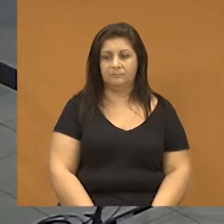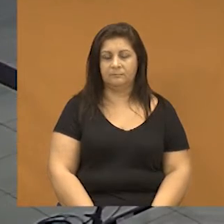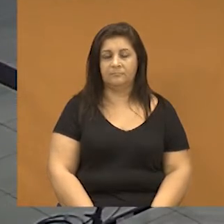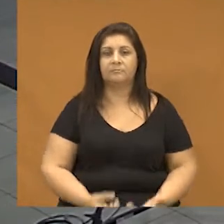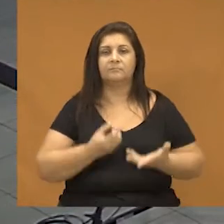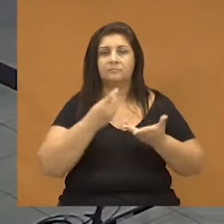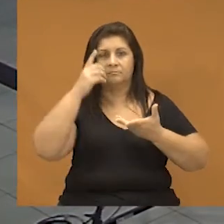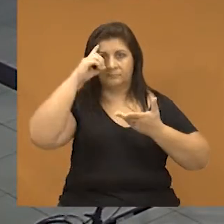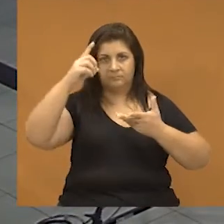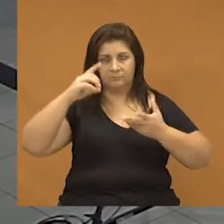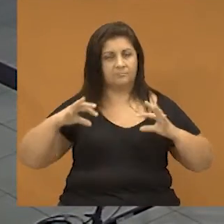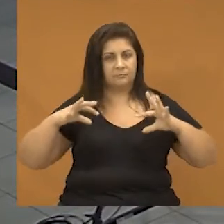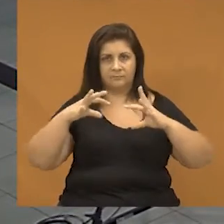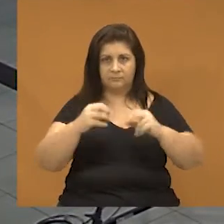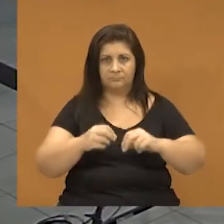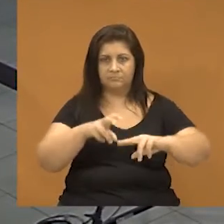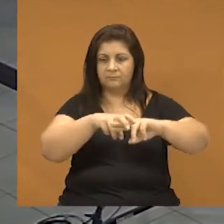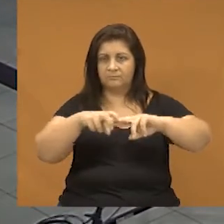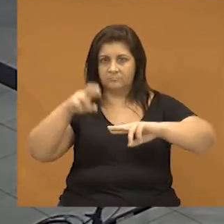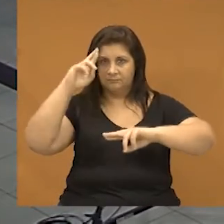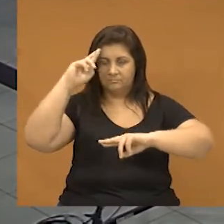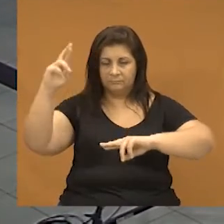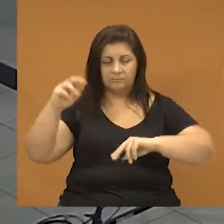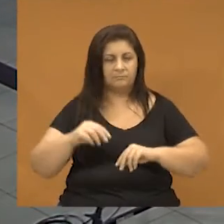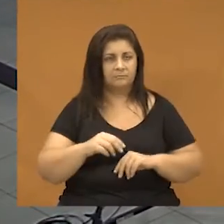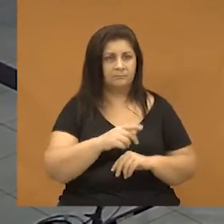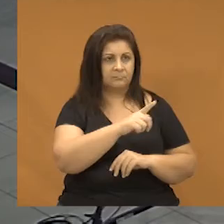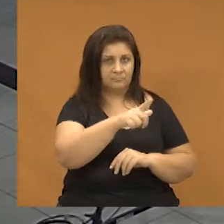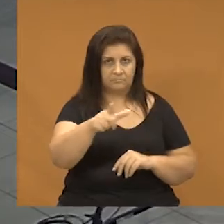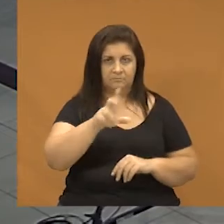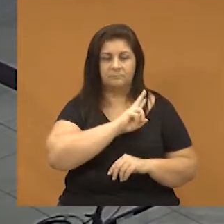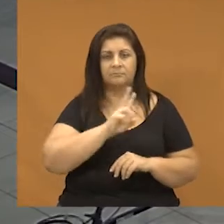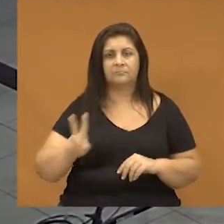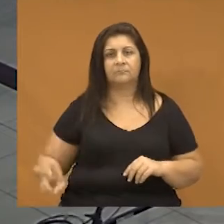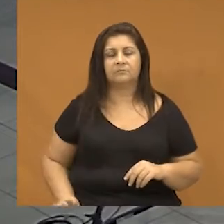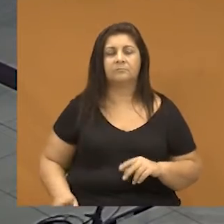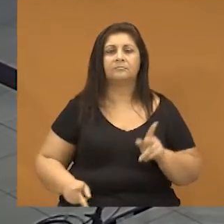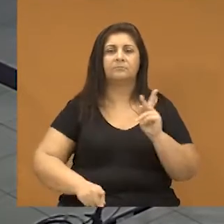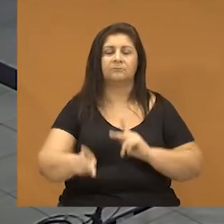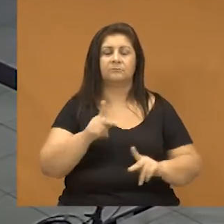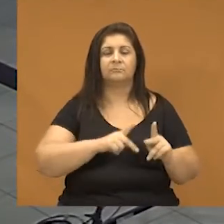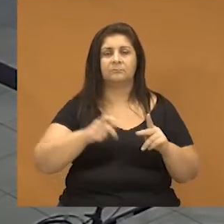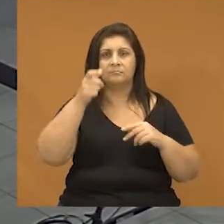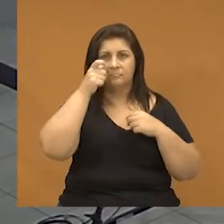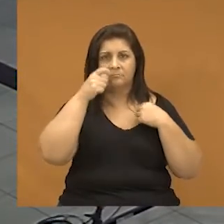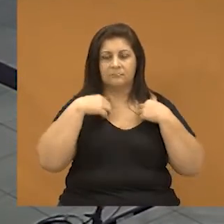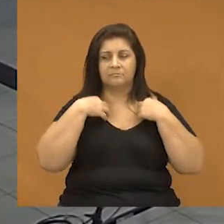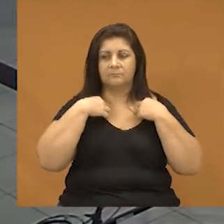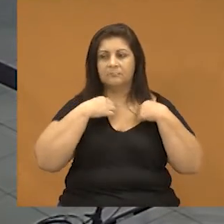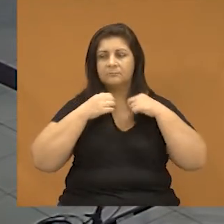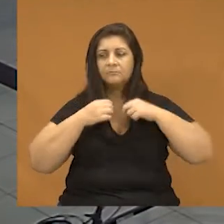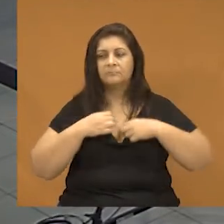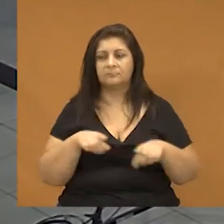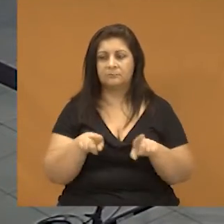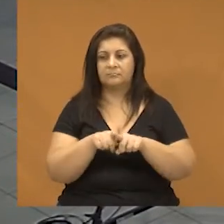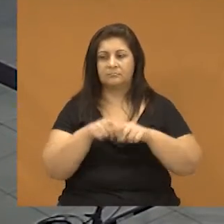Bom dia a todos, cumprimento a mesa em nome do presidente Abner, nobres colegas vereadores, os munícipes que nos acompanham aqui na galeria e nos assistem